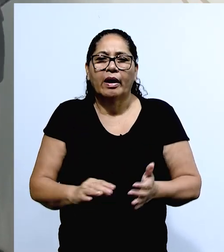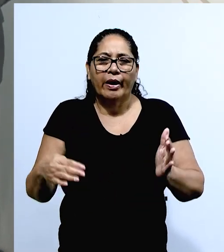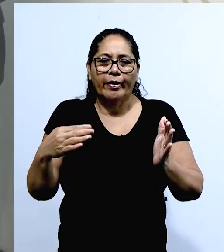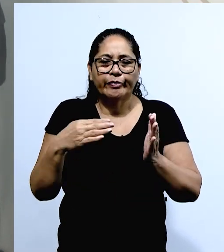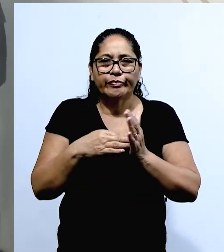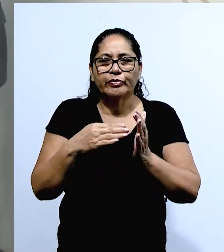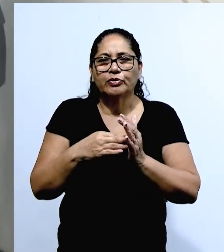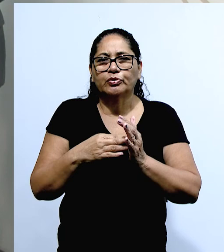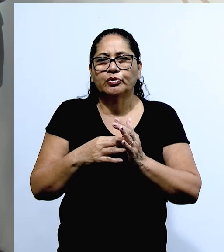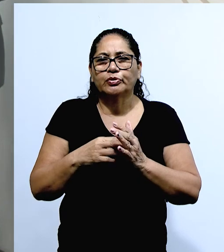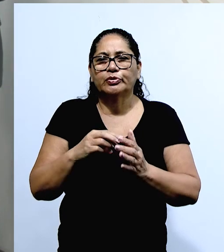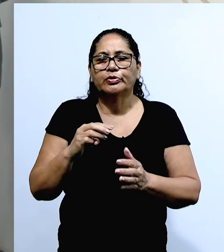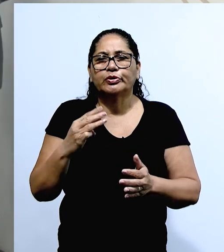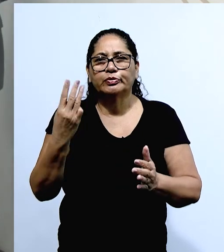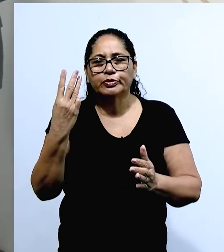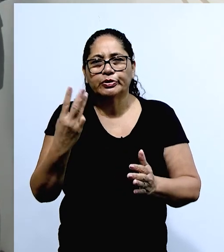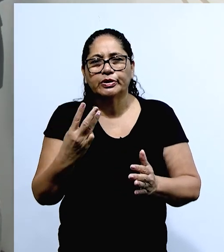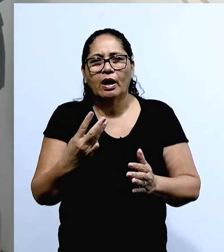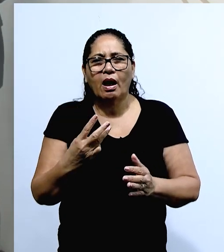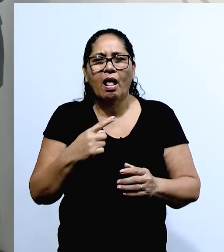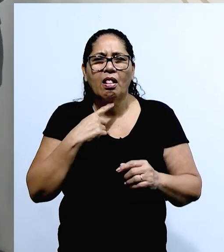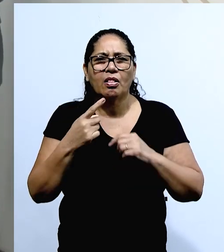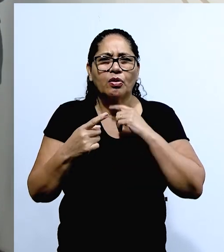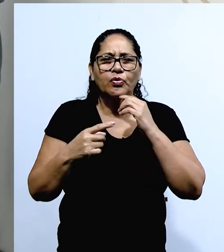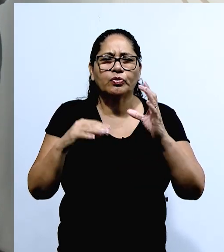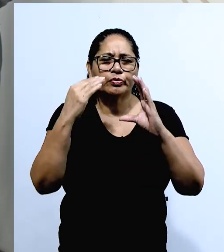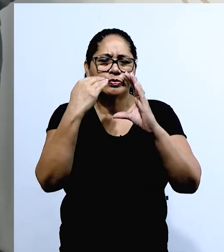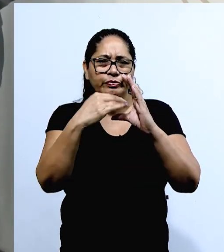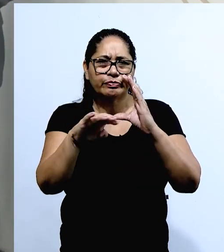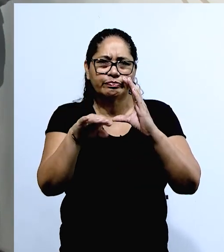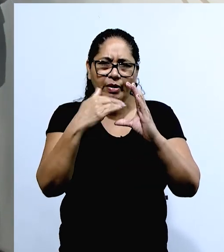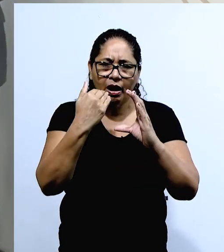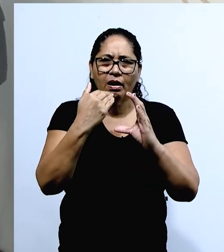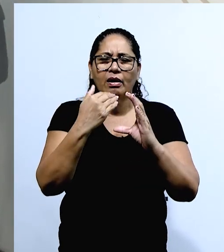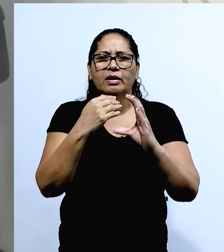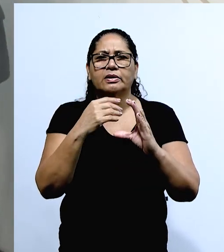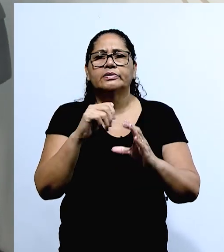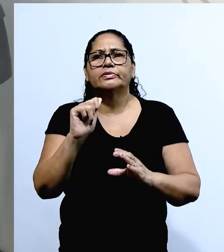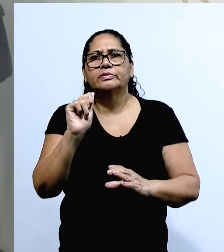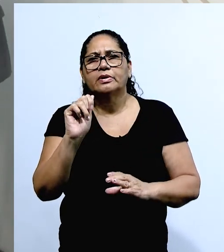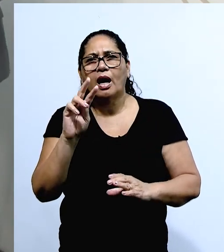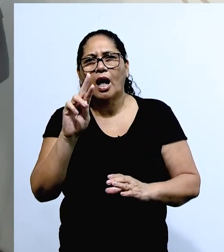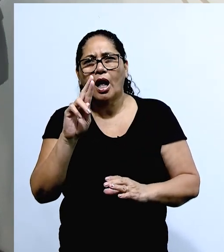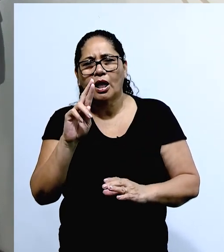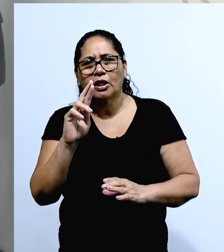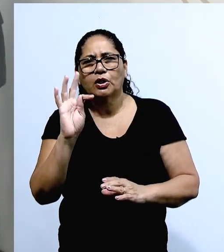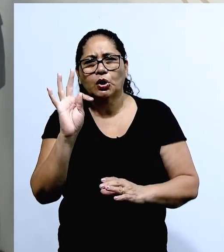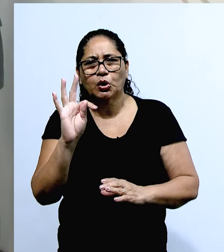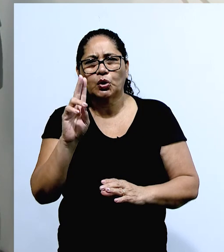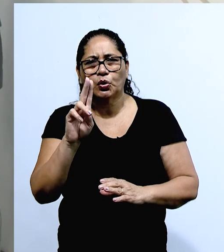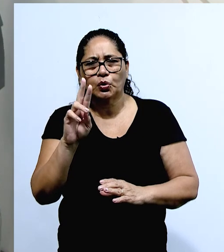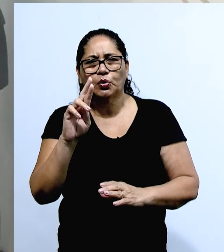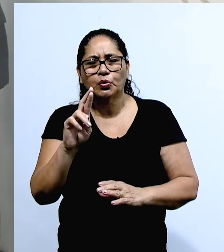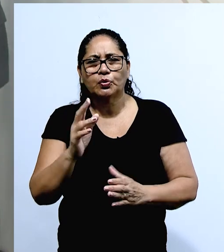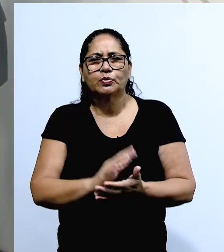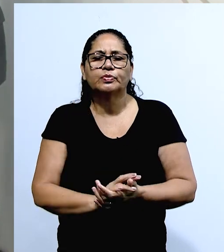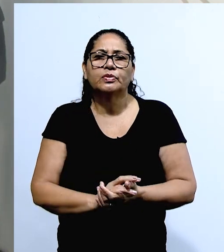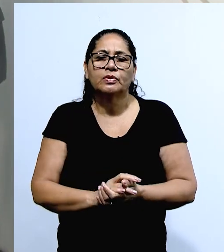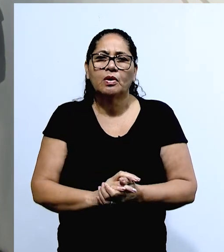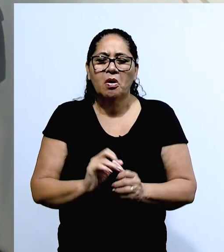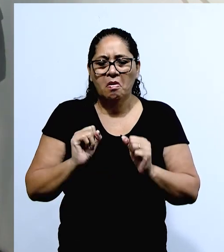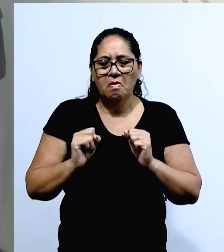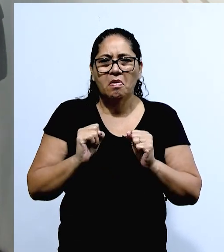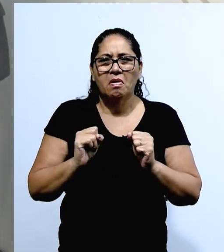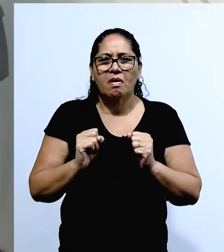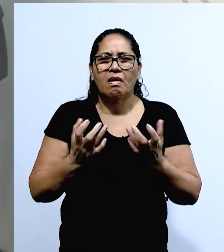nossa última unidade. Quaisquer dúvidas, mande um e-mail para o professor Arthur, para o seu mediador. A gente, no que a gente puder, vai